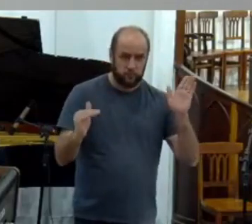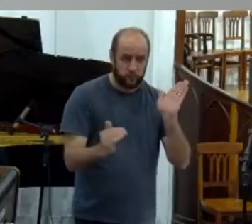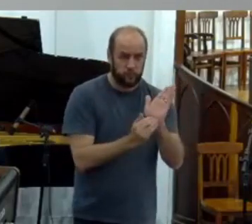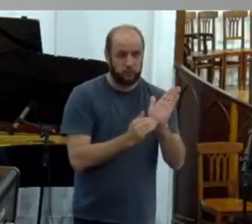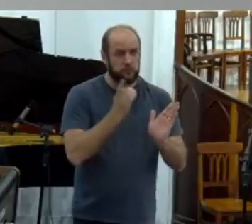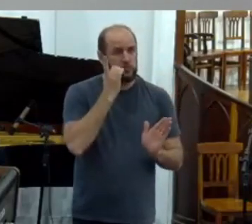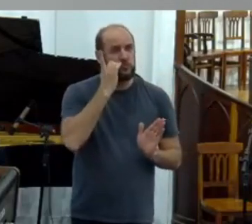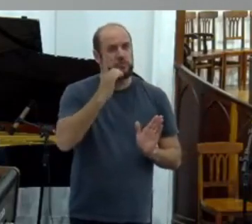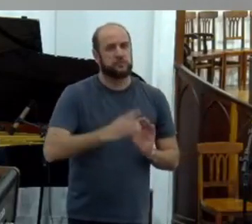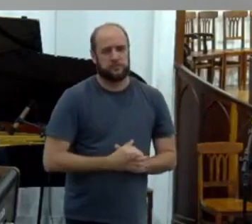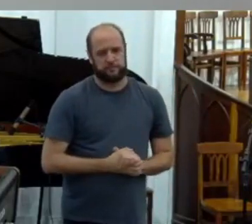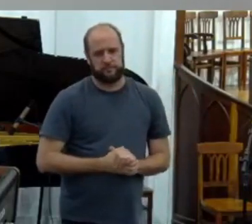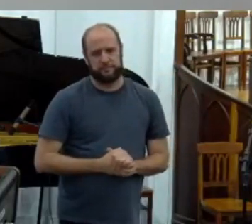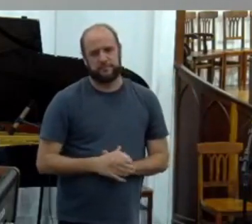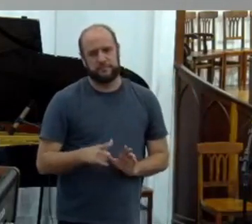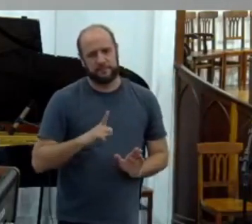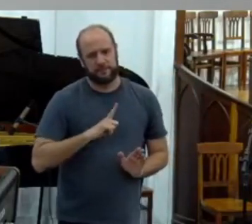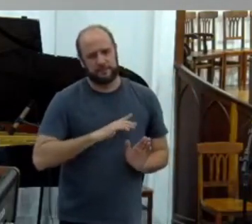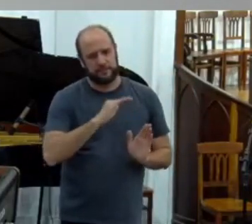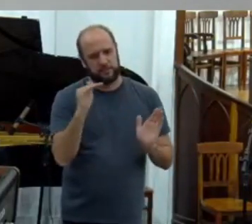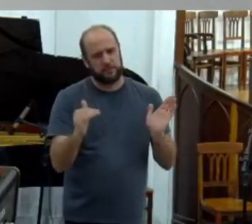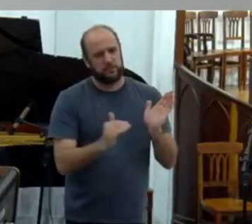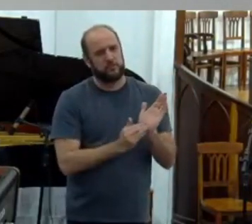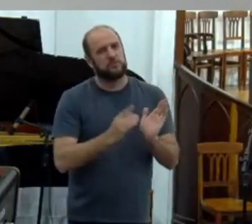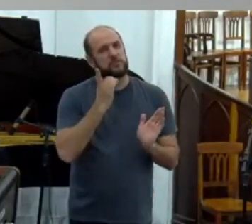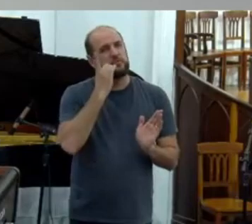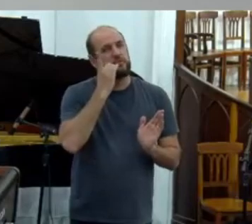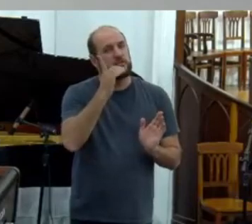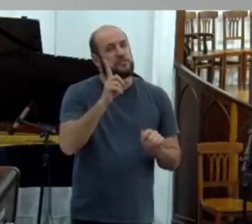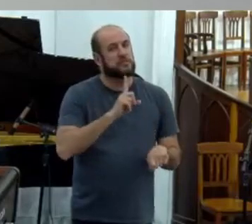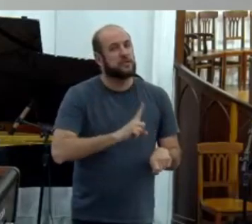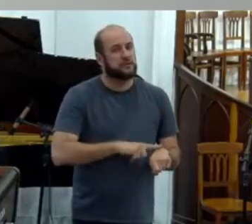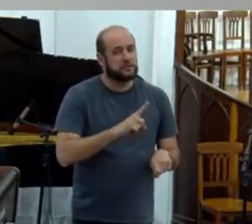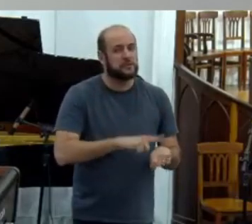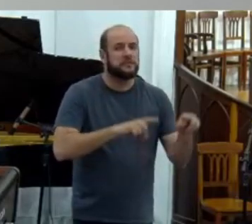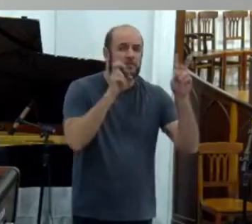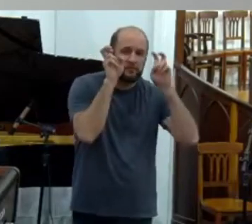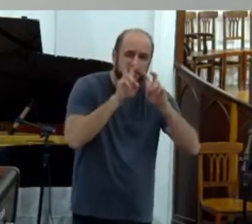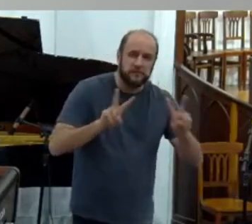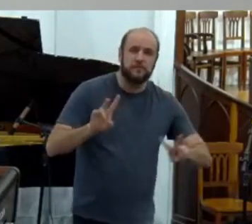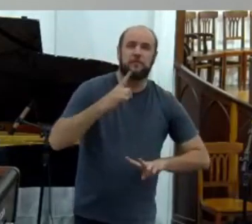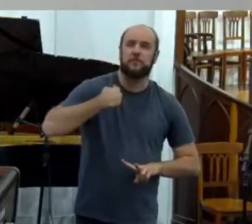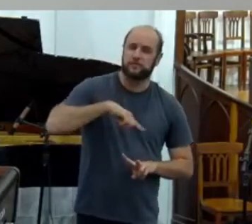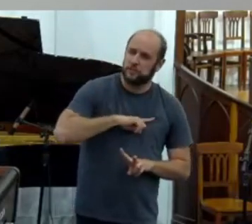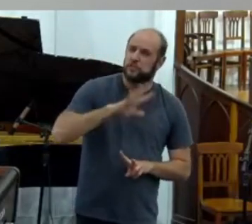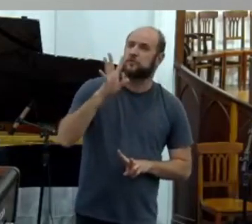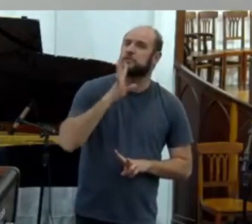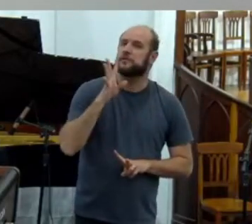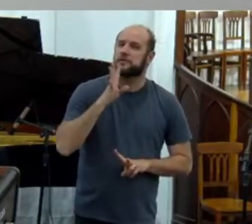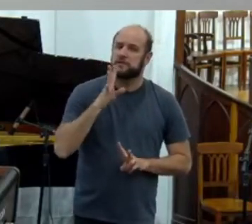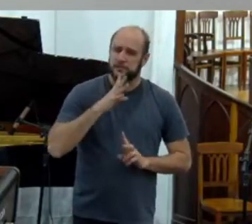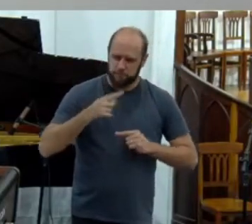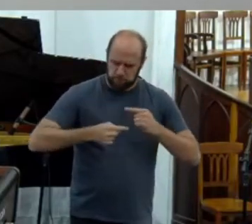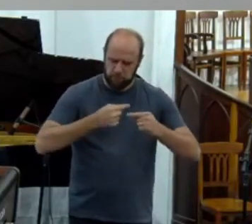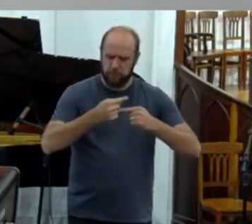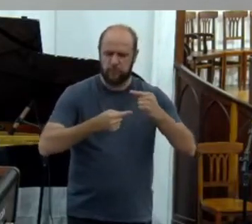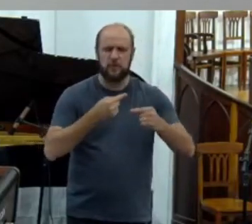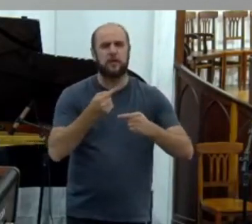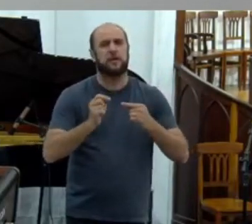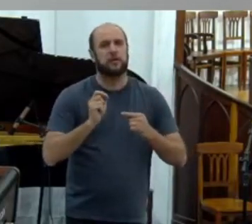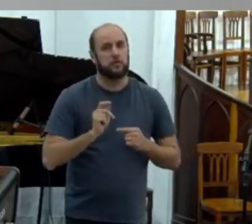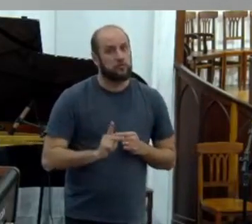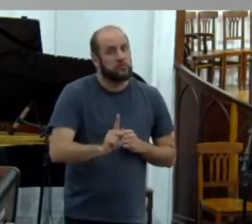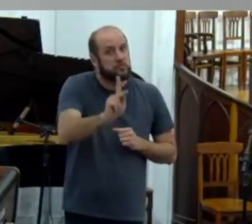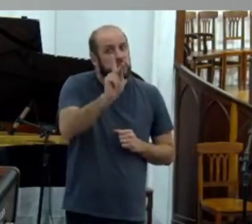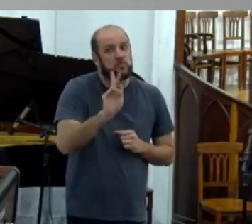dia. Existindo esse último dia para o tempo, na perspectiva que nós o conhecemos, ou se ele continuará da forma como ele